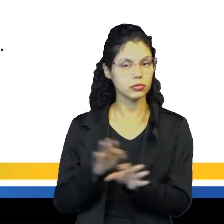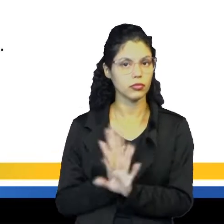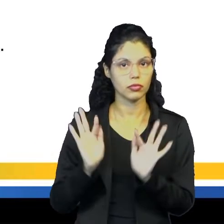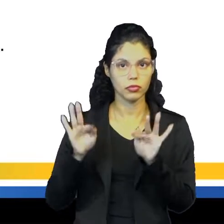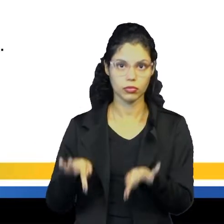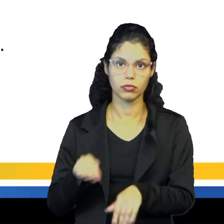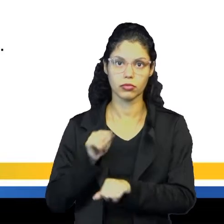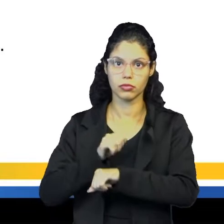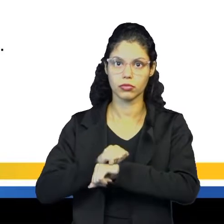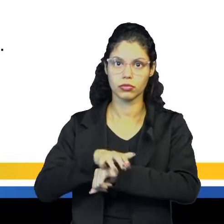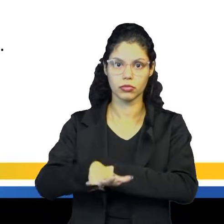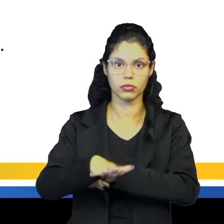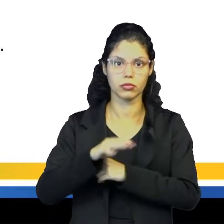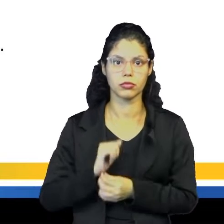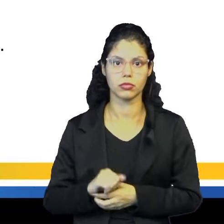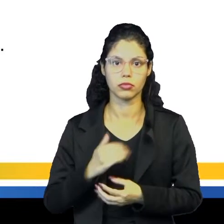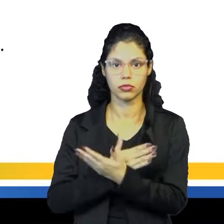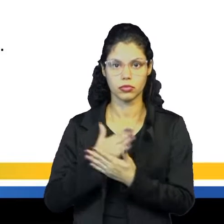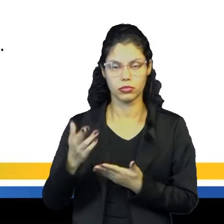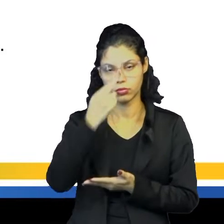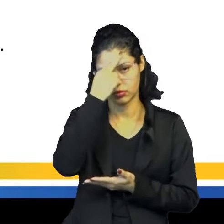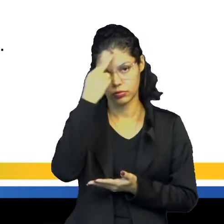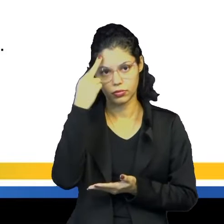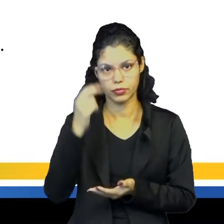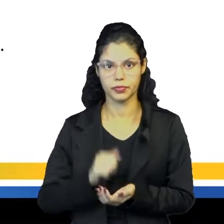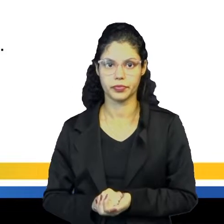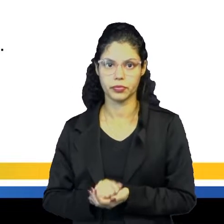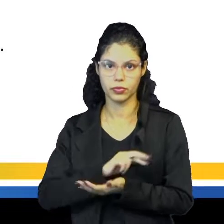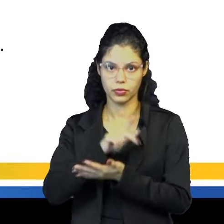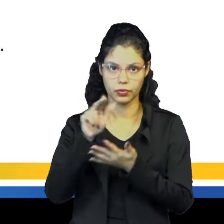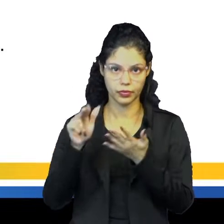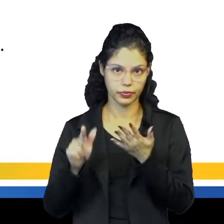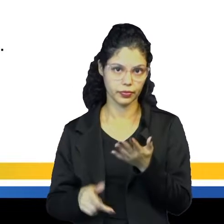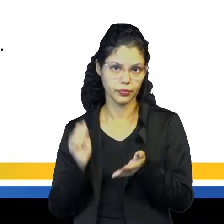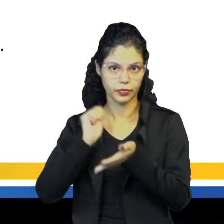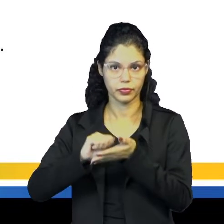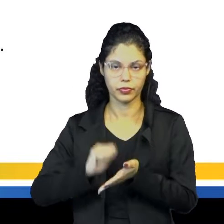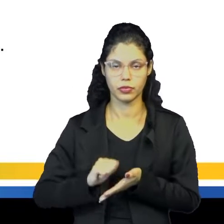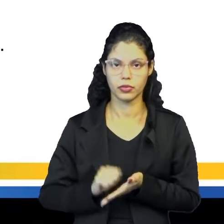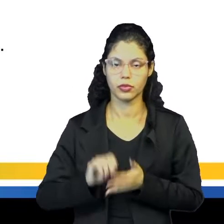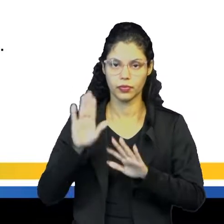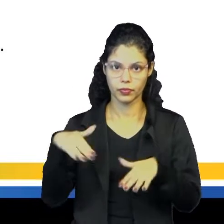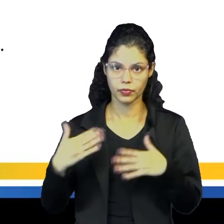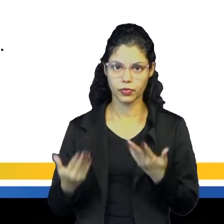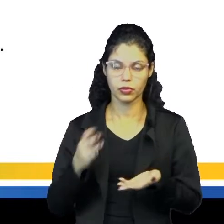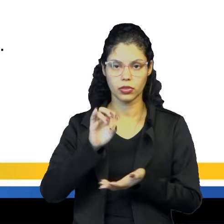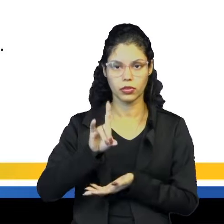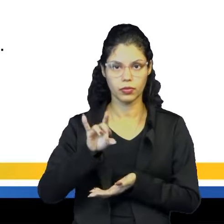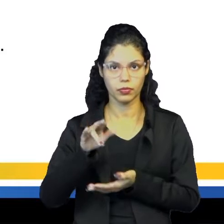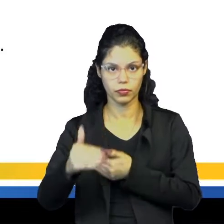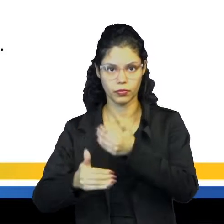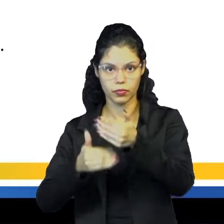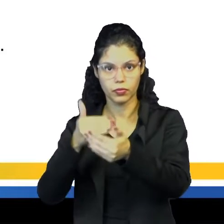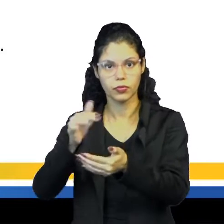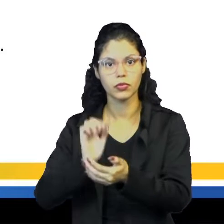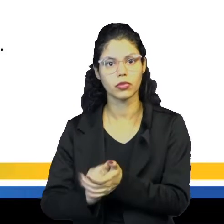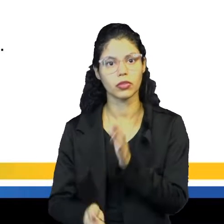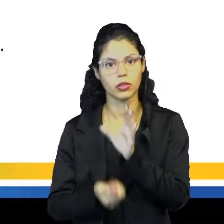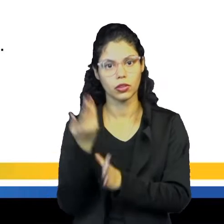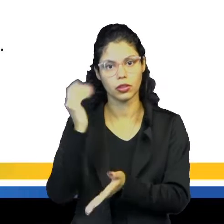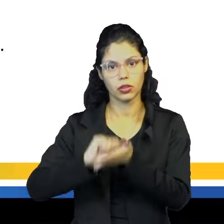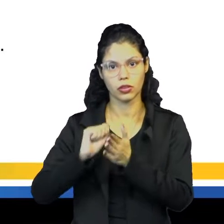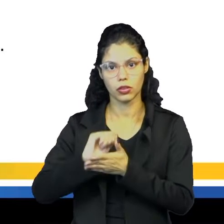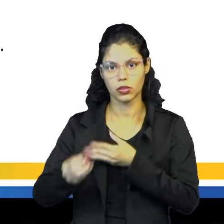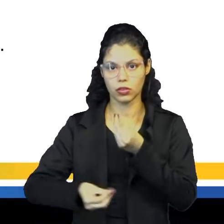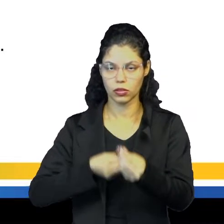encerramento da pré-história e o início da história. Houve diversas formas de escrita, os quais foram evoluindo e deram origem à